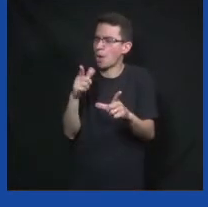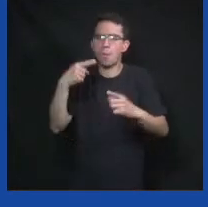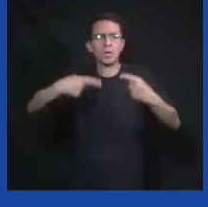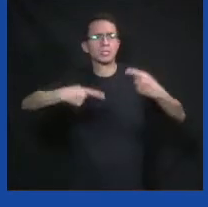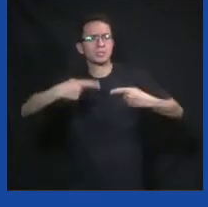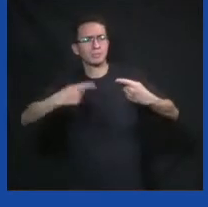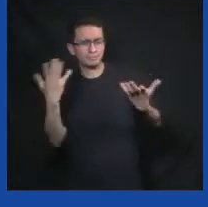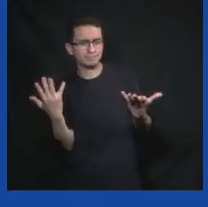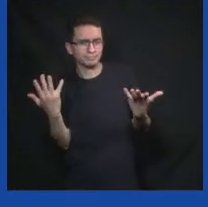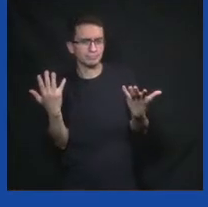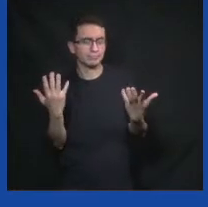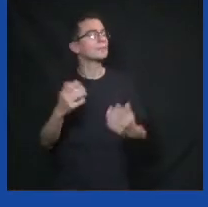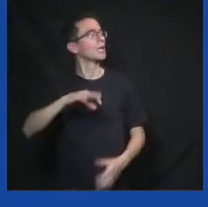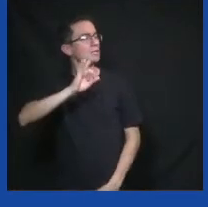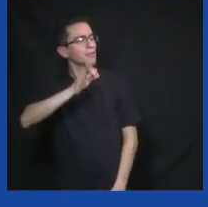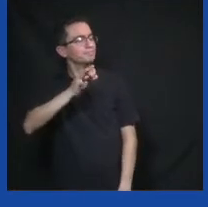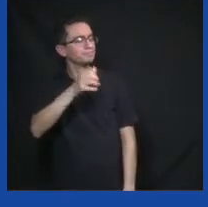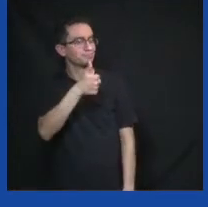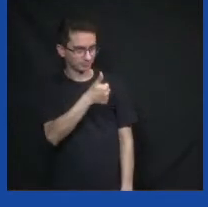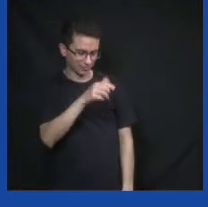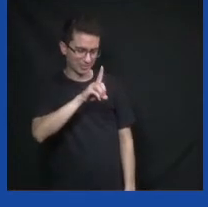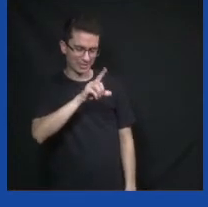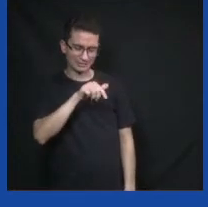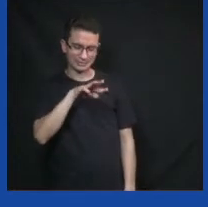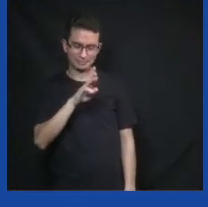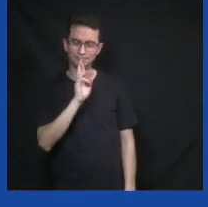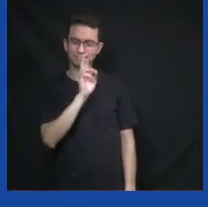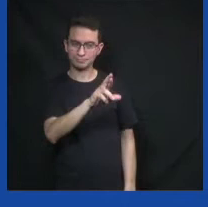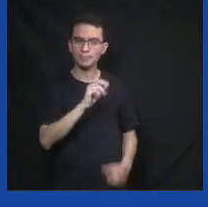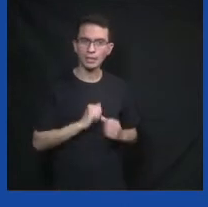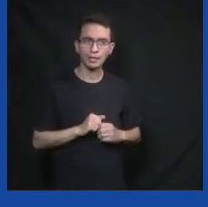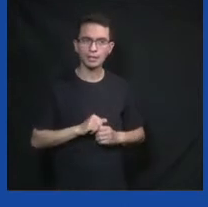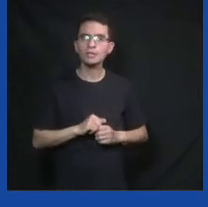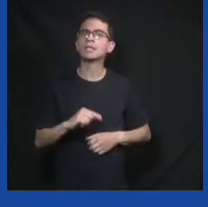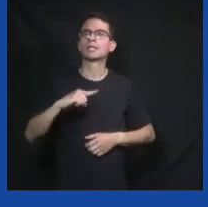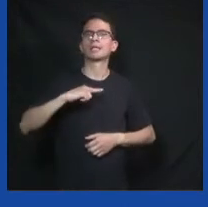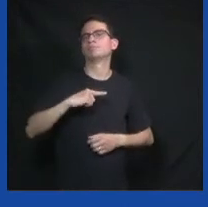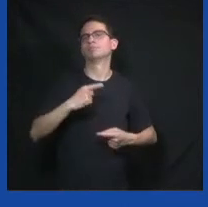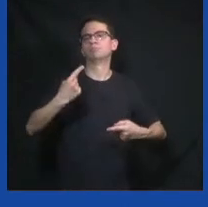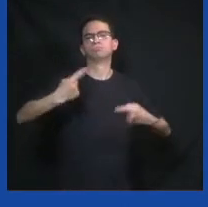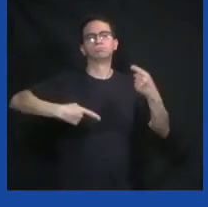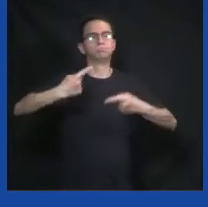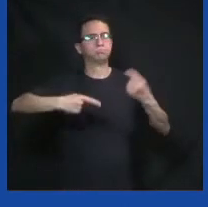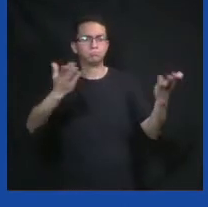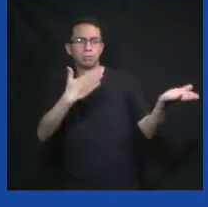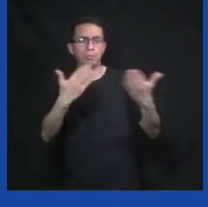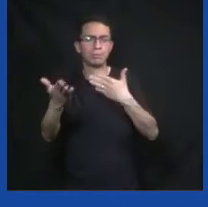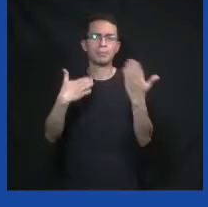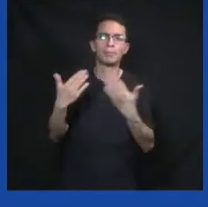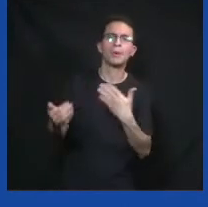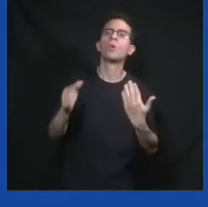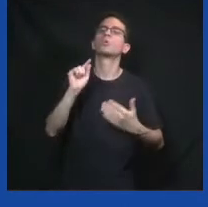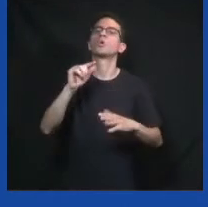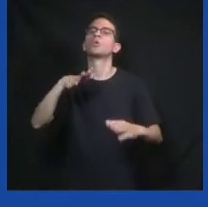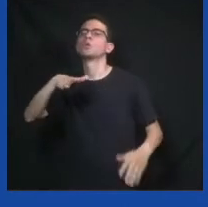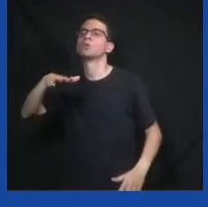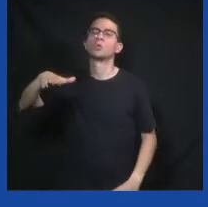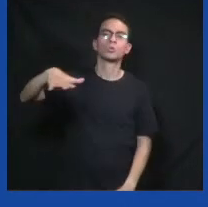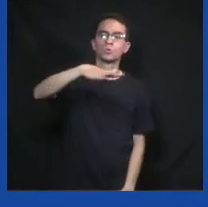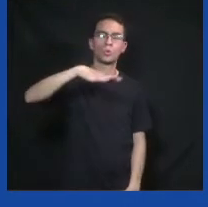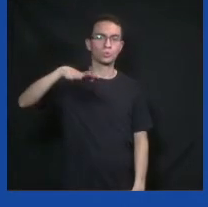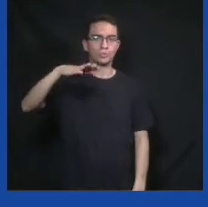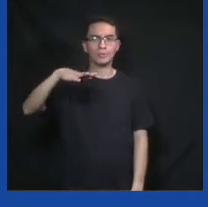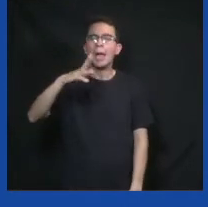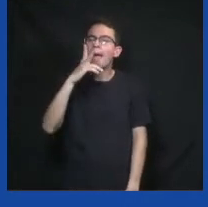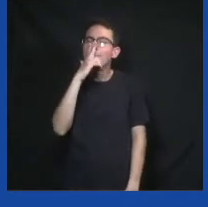Esse é um conceito importante, né? Quer dizer, existe uma discussão e o universo da educação, né, do qual